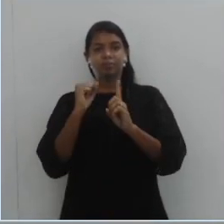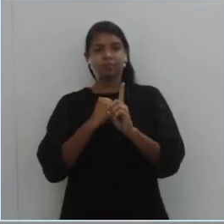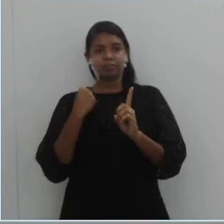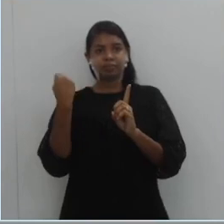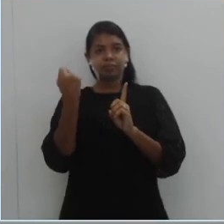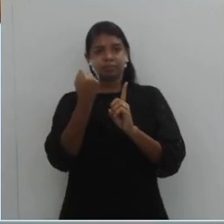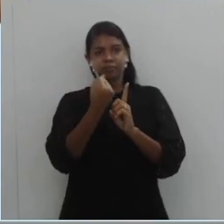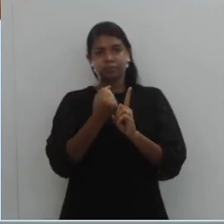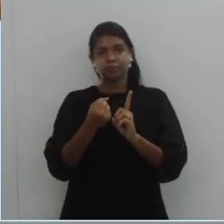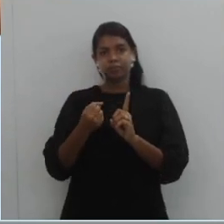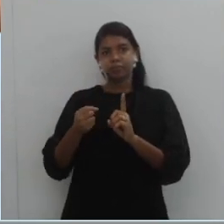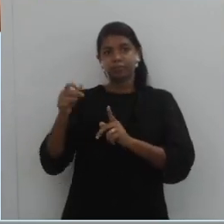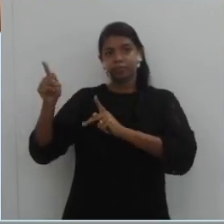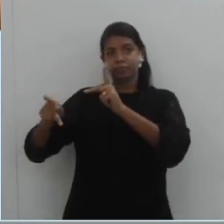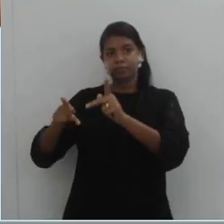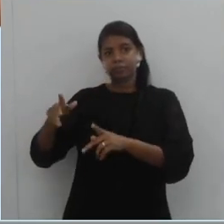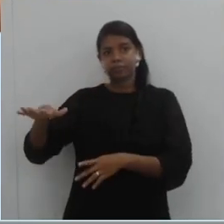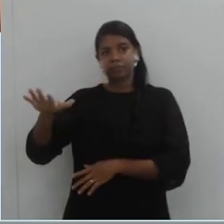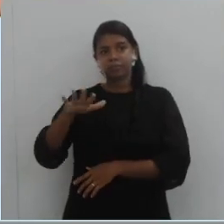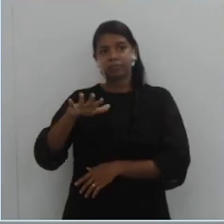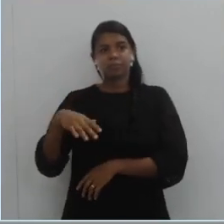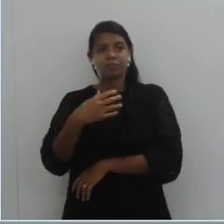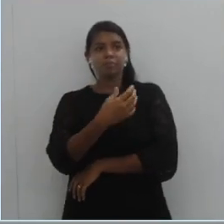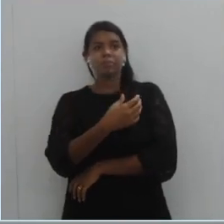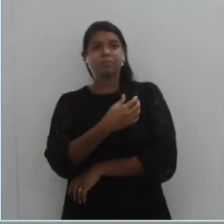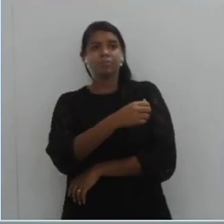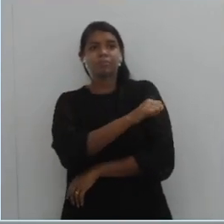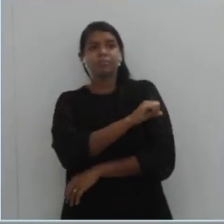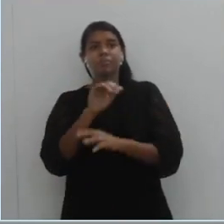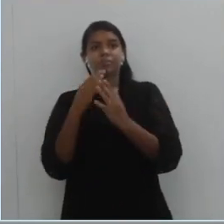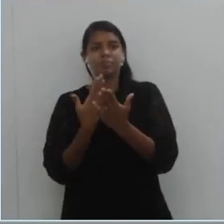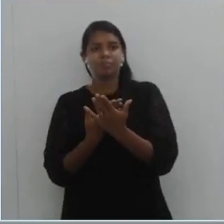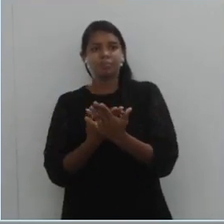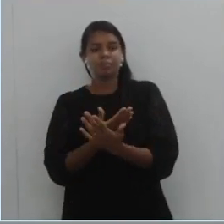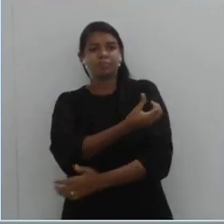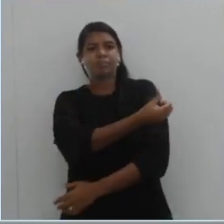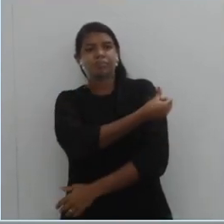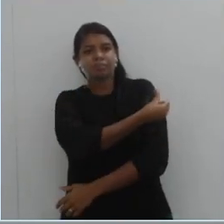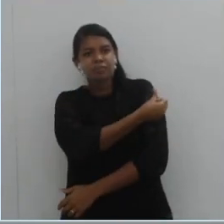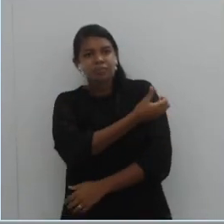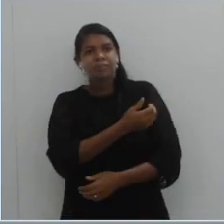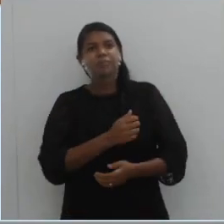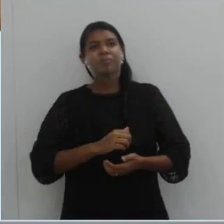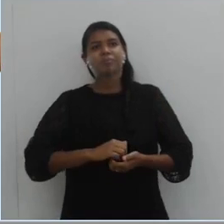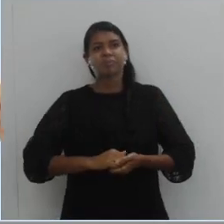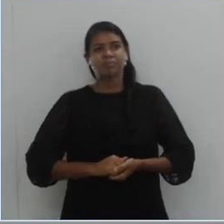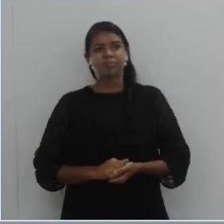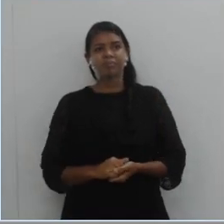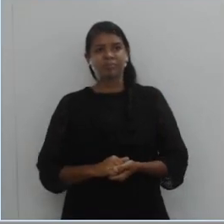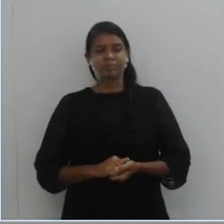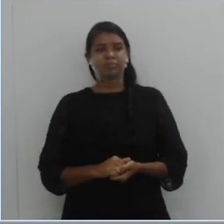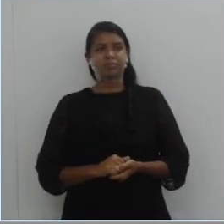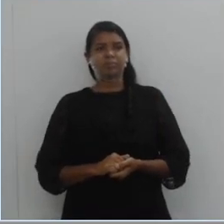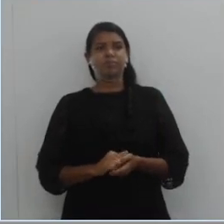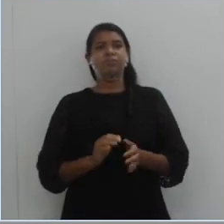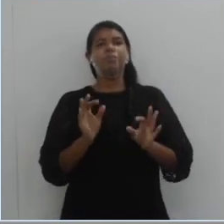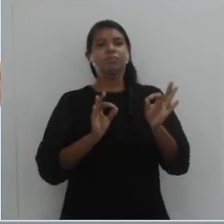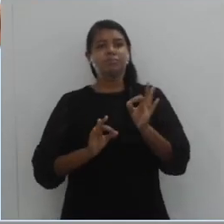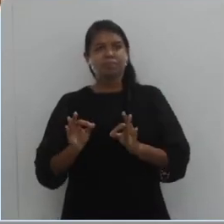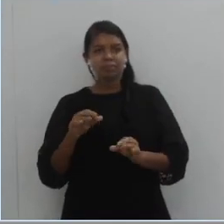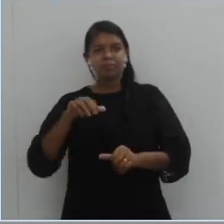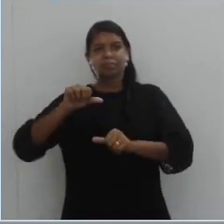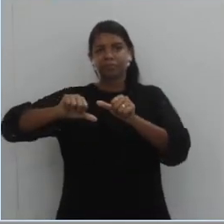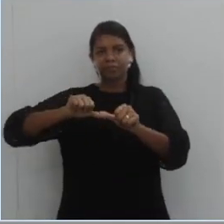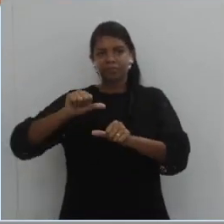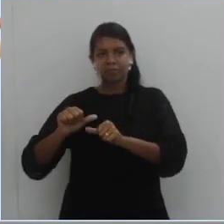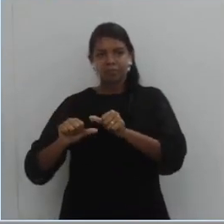gente, meus pimpolhos do sexto ano, todas elas são carregadas de